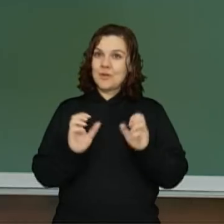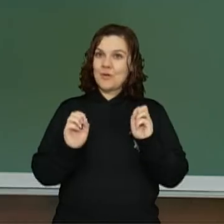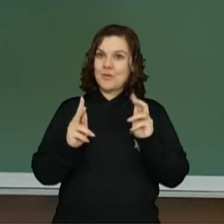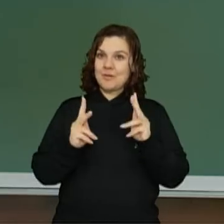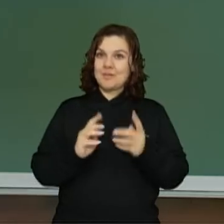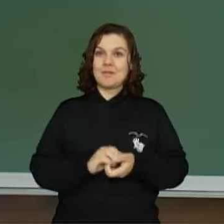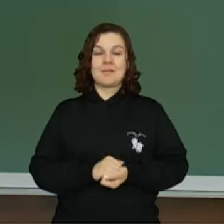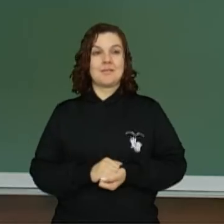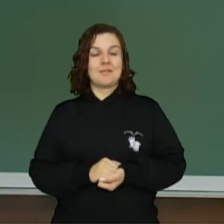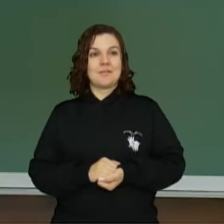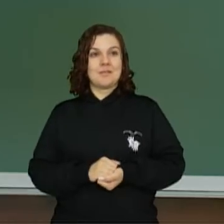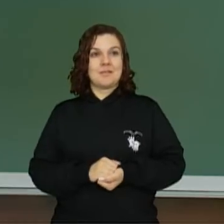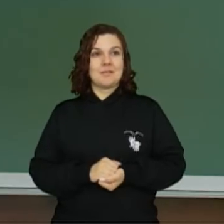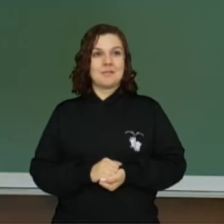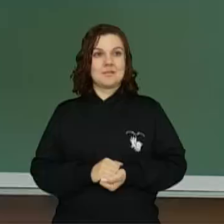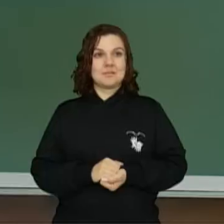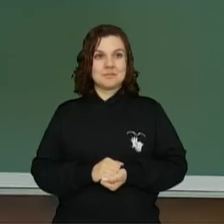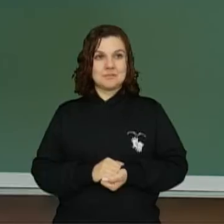ok?